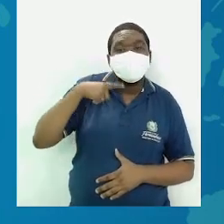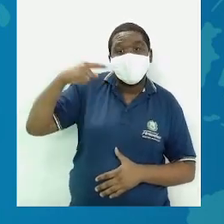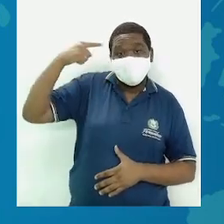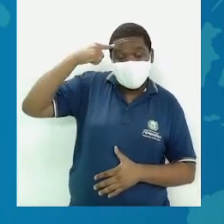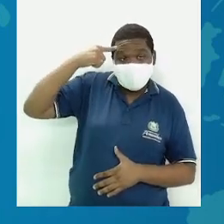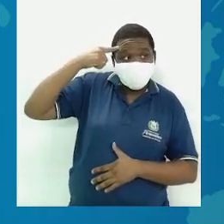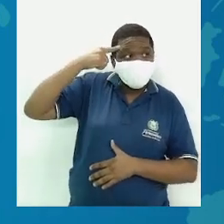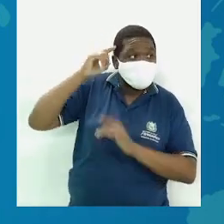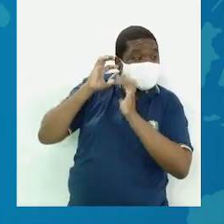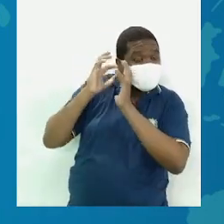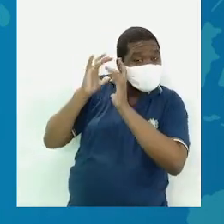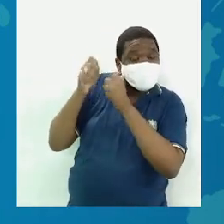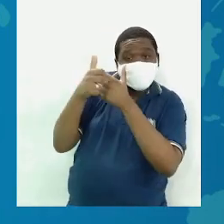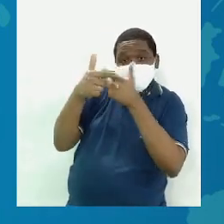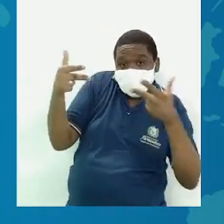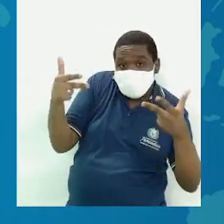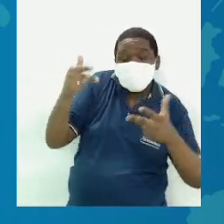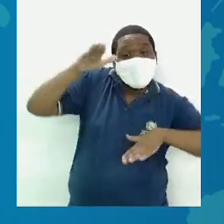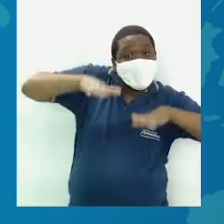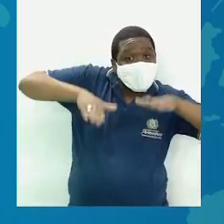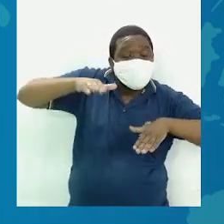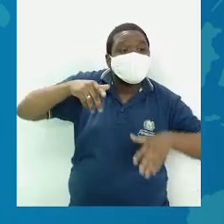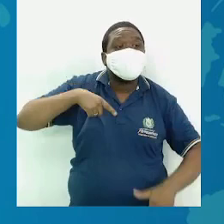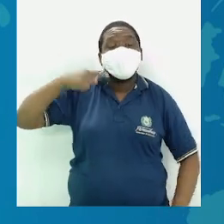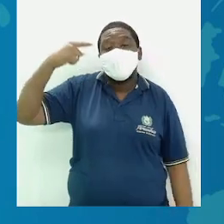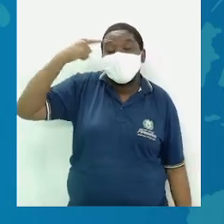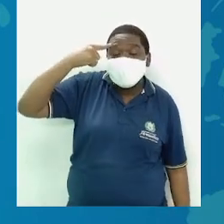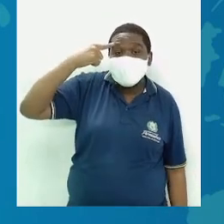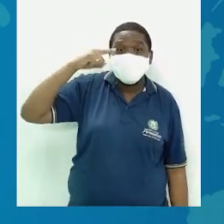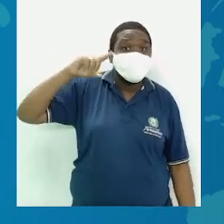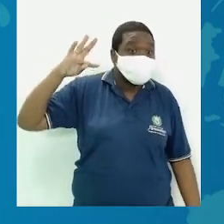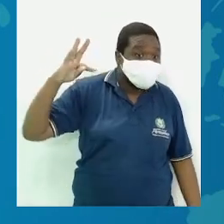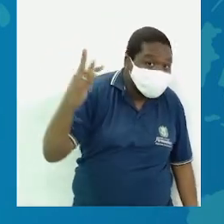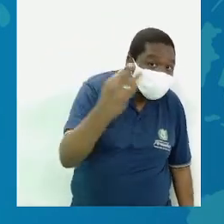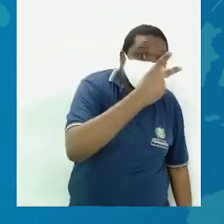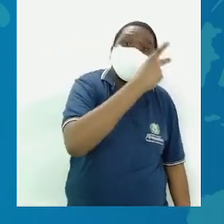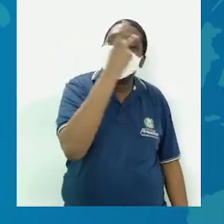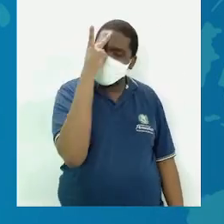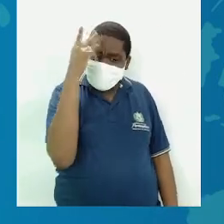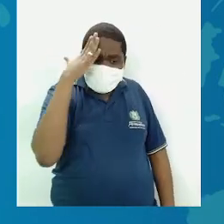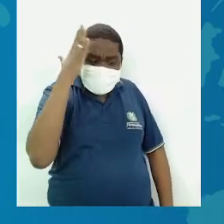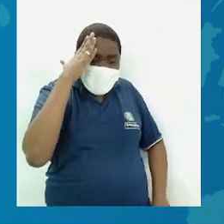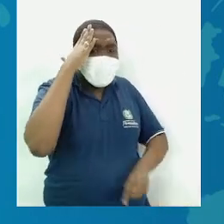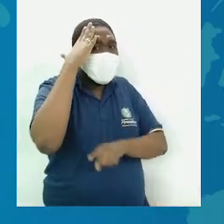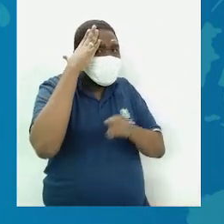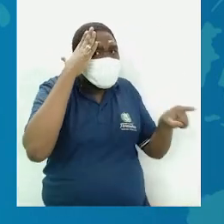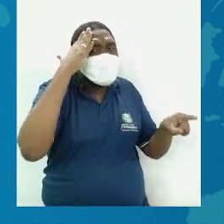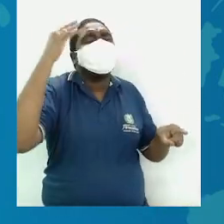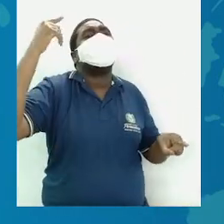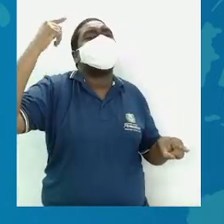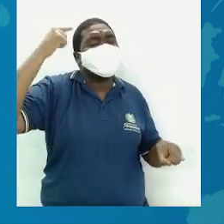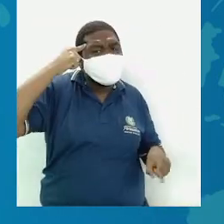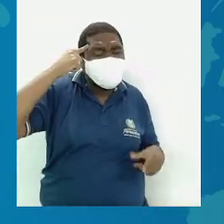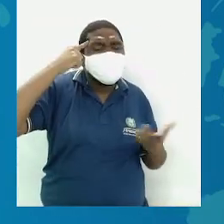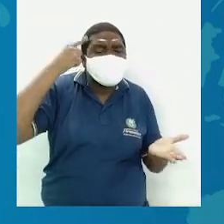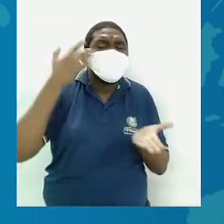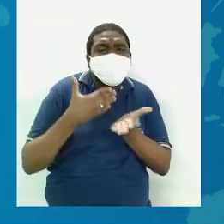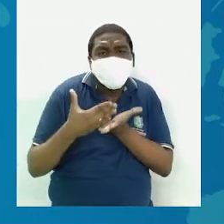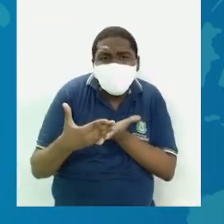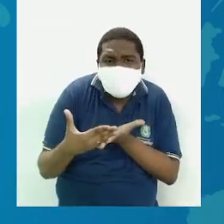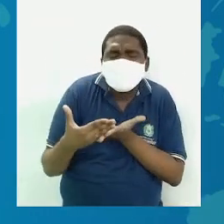a respeito de algo e muitas vezes um pensamento que todos têm a respeito de alguma coisa e começar